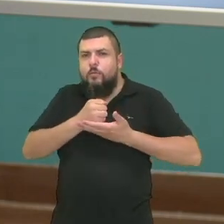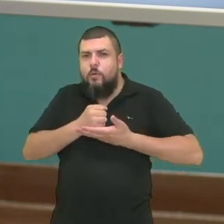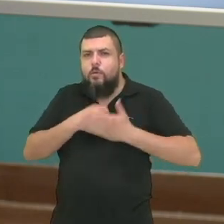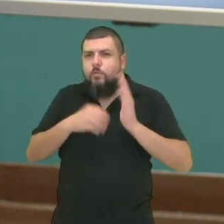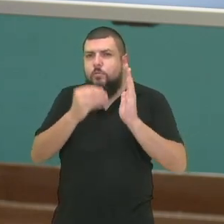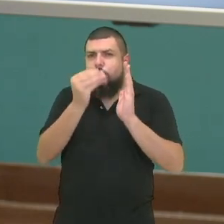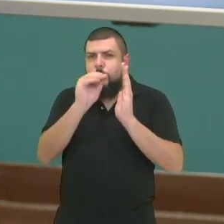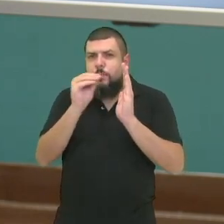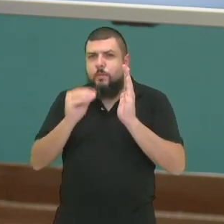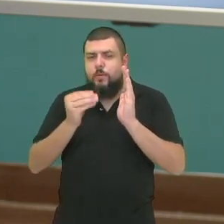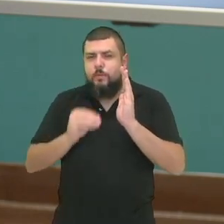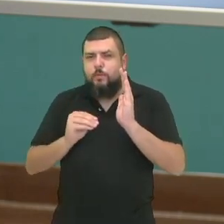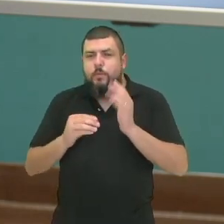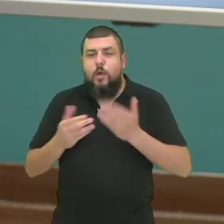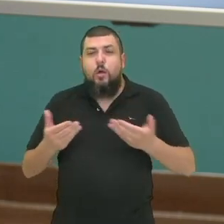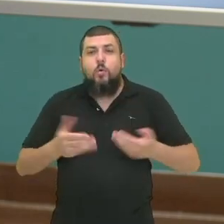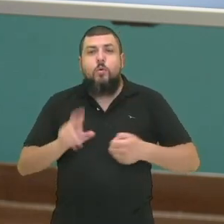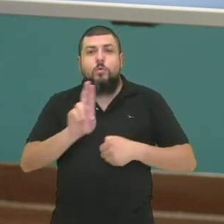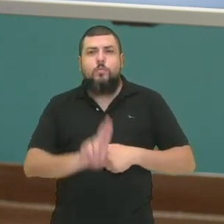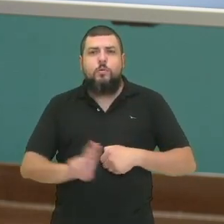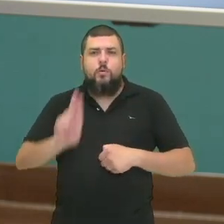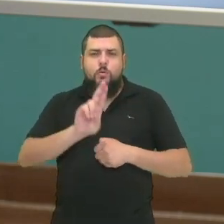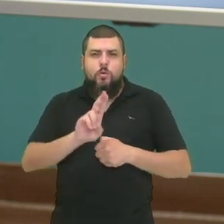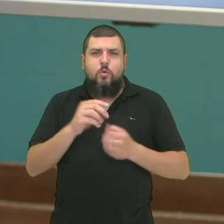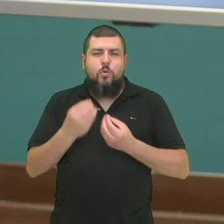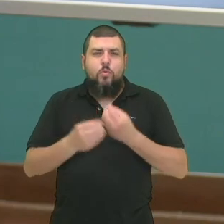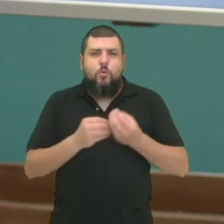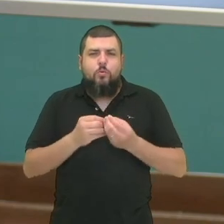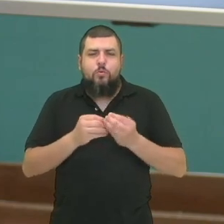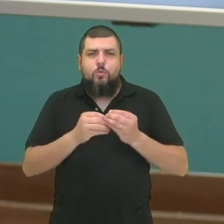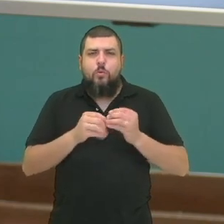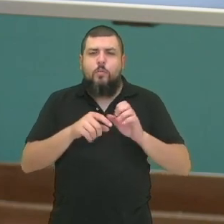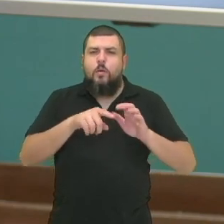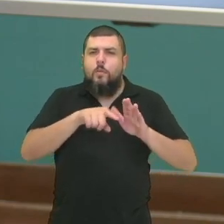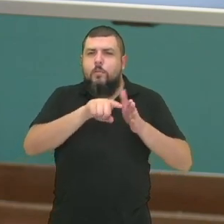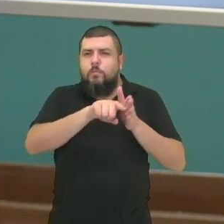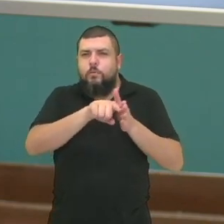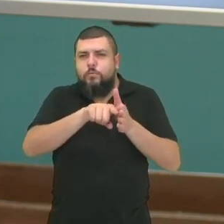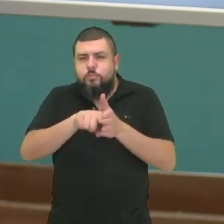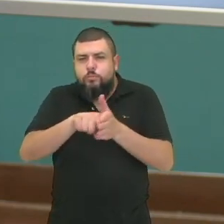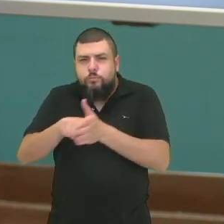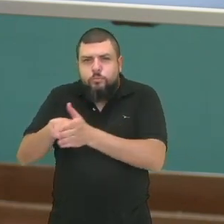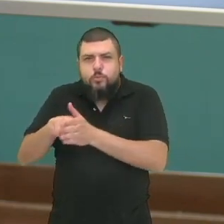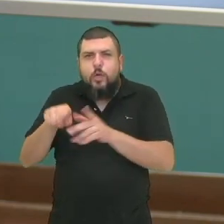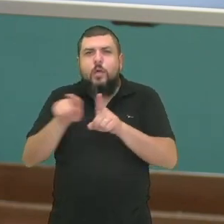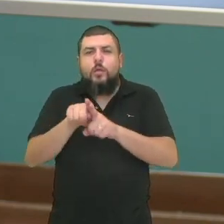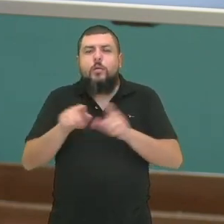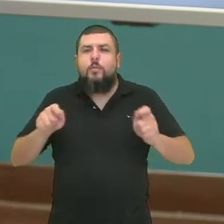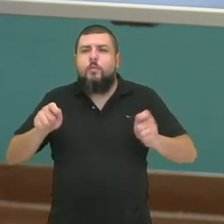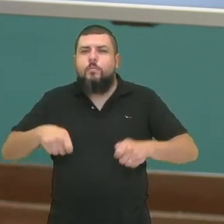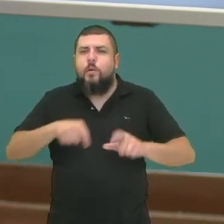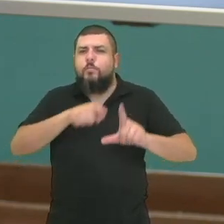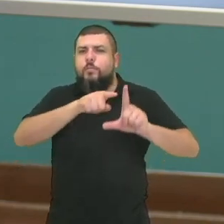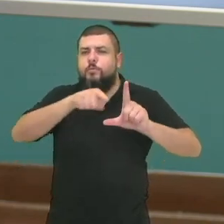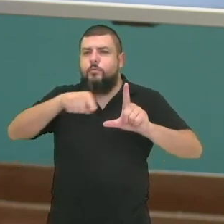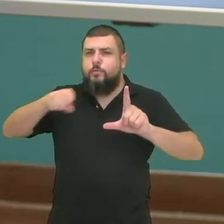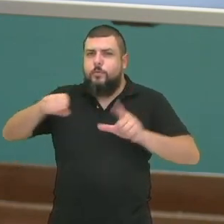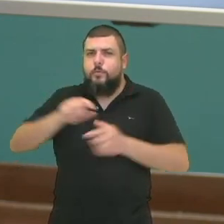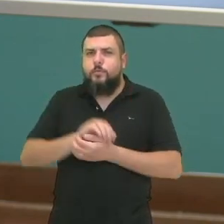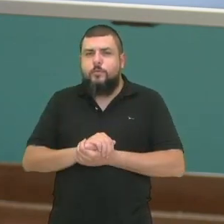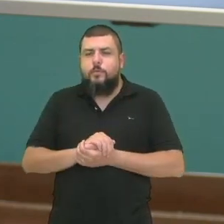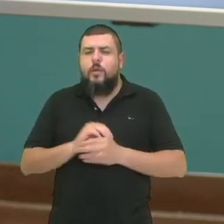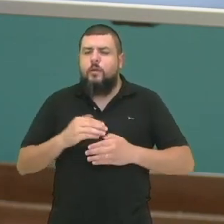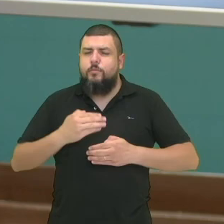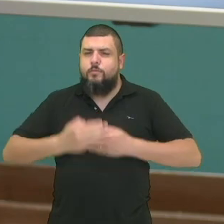utilizado, né, atualmente em estatística e probabilidade. Com certeza aí nós faremos ainda muitos